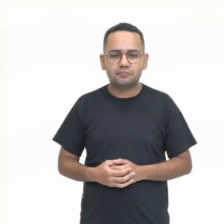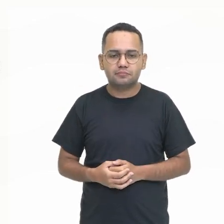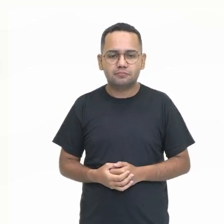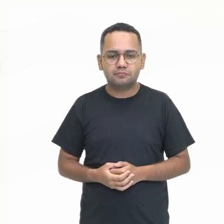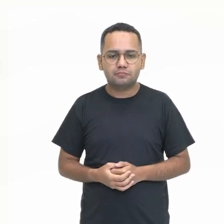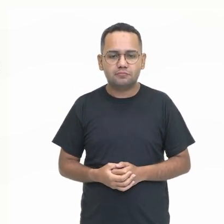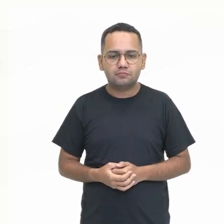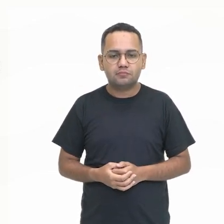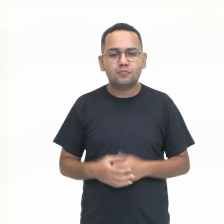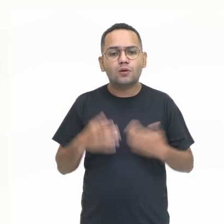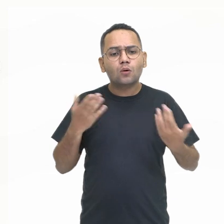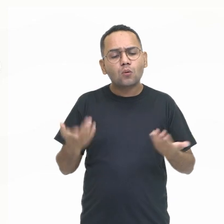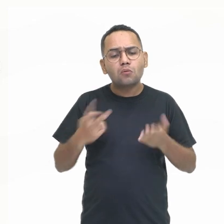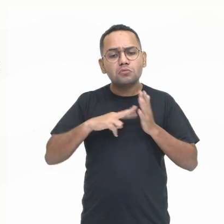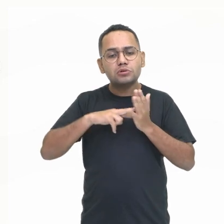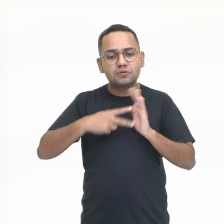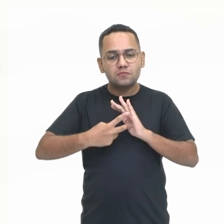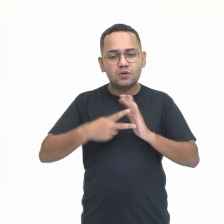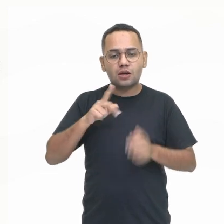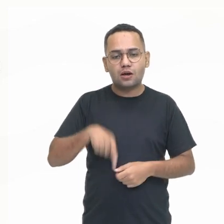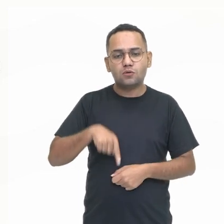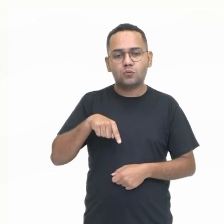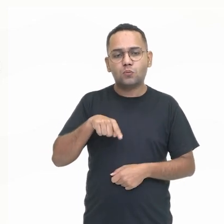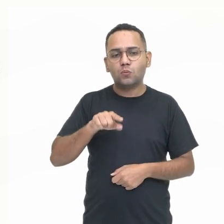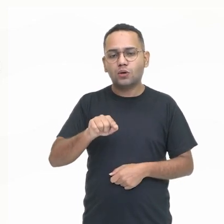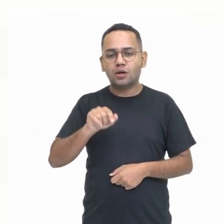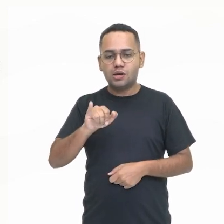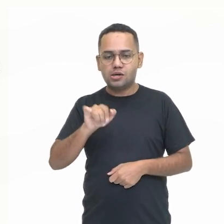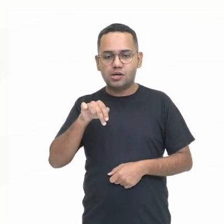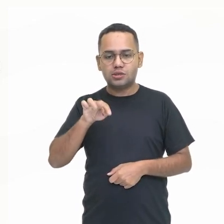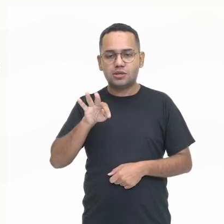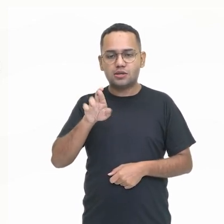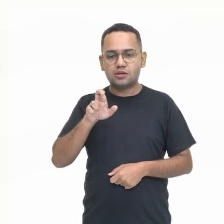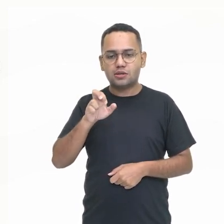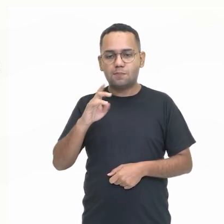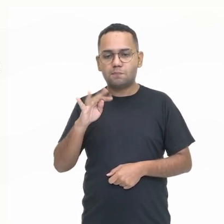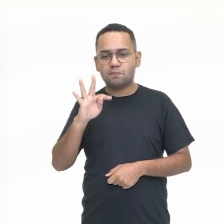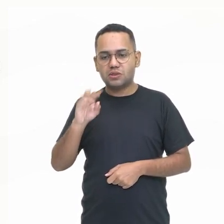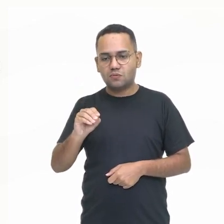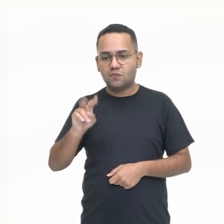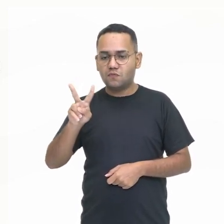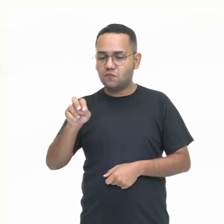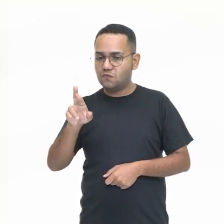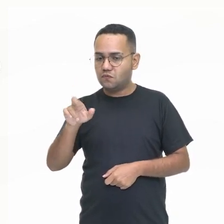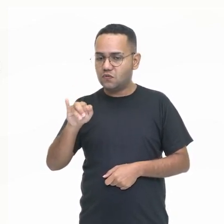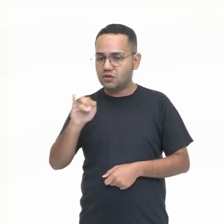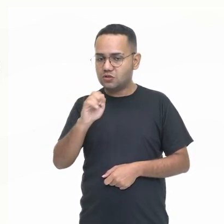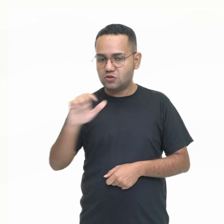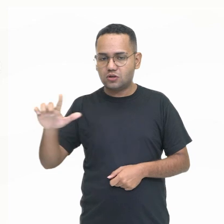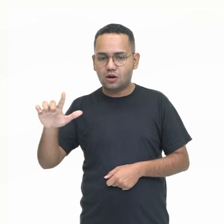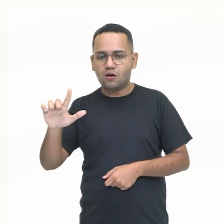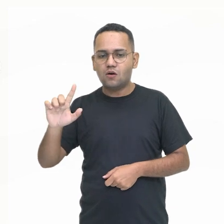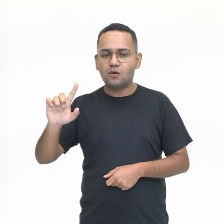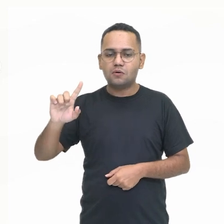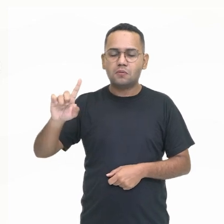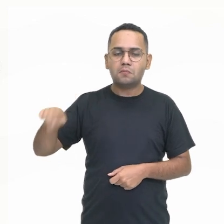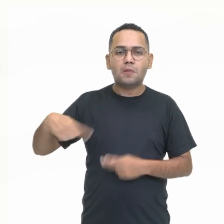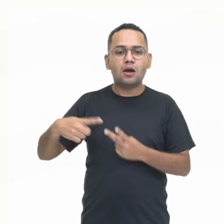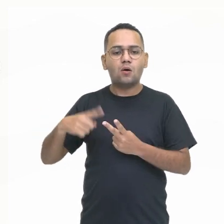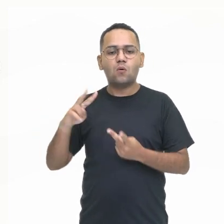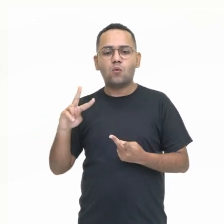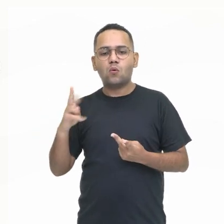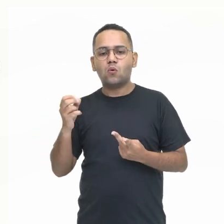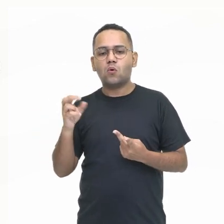intercepto vertical e do intercepto horizontal? Bom, alunos, quando ele fala intercepto, está dizendo o local onde o gráfico toca o